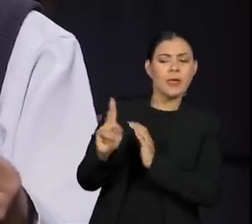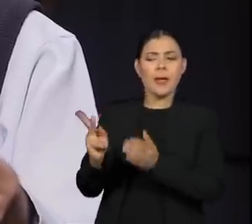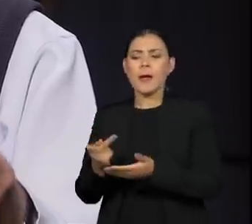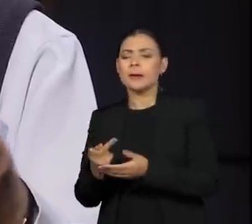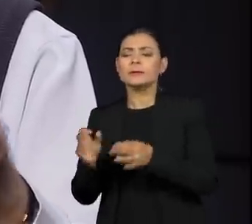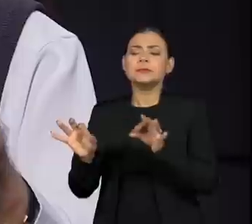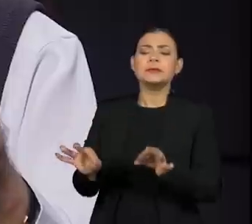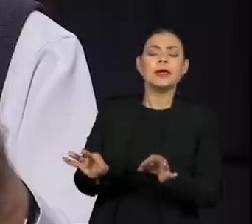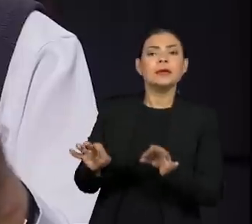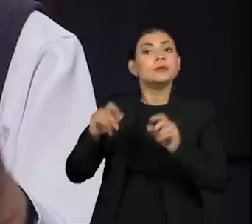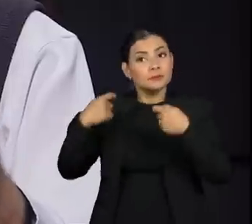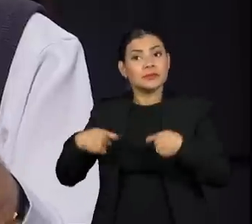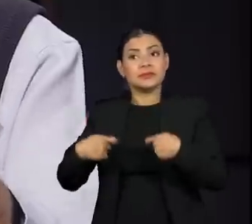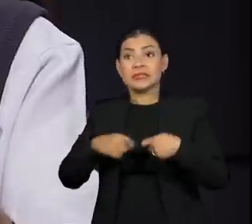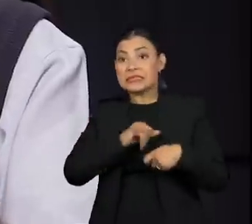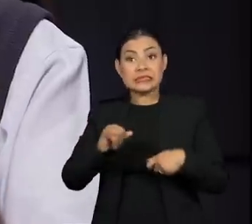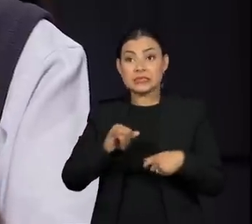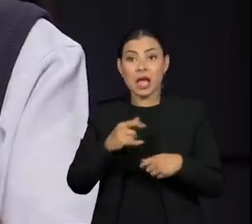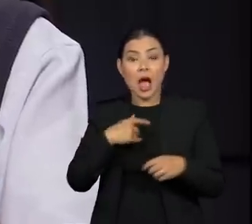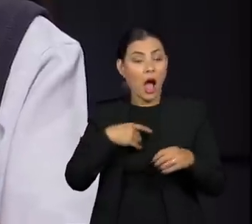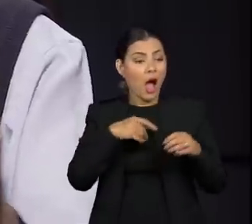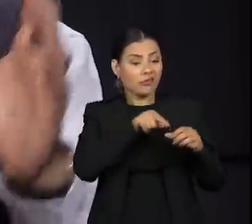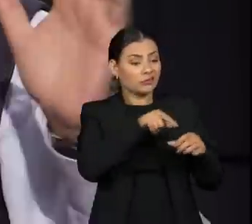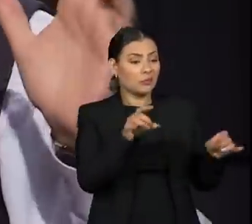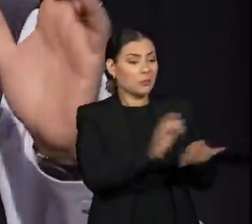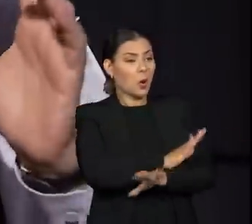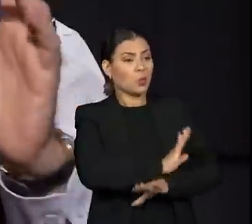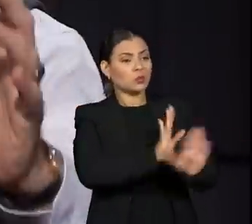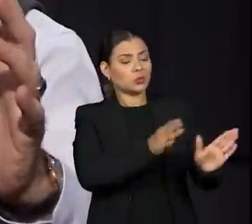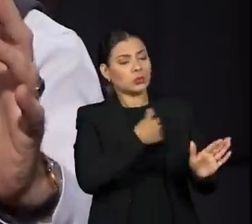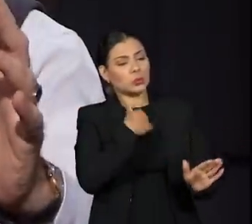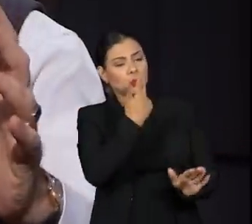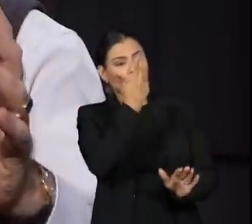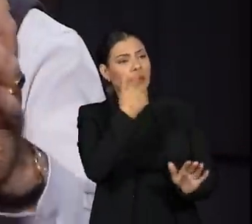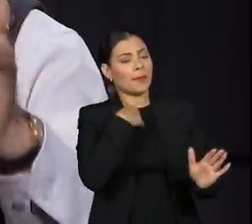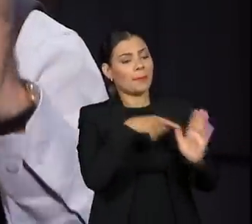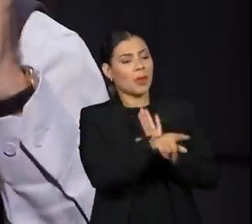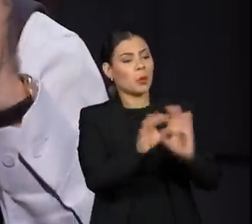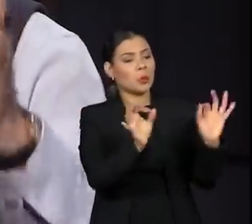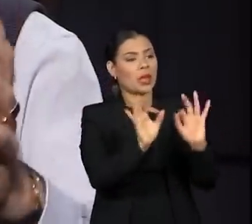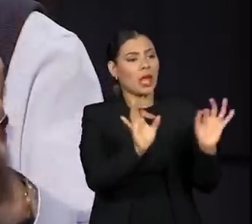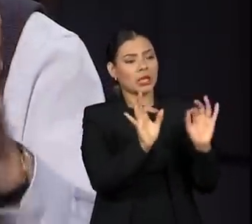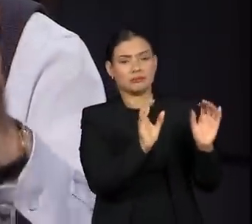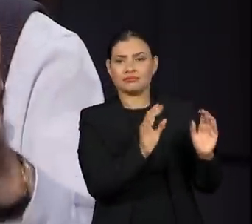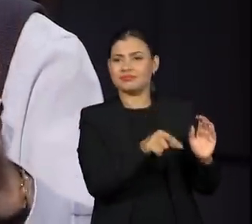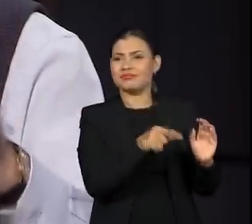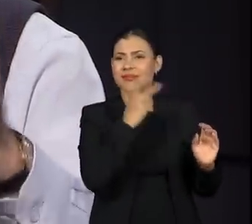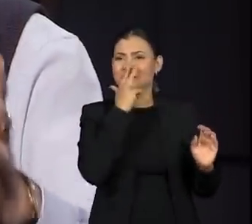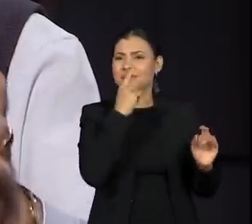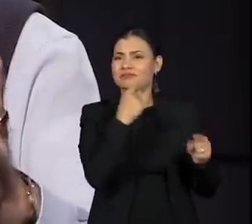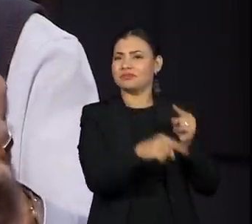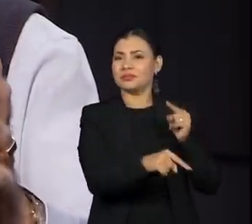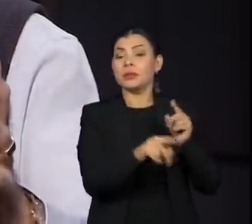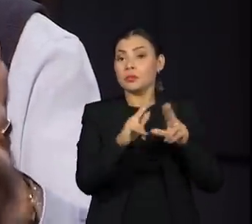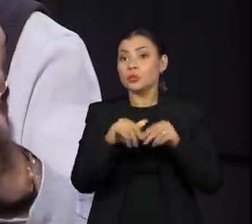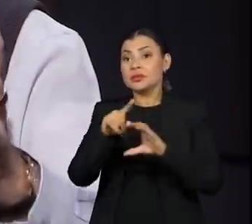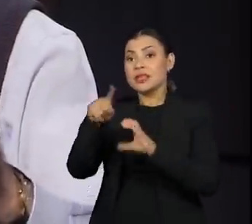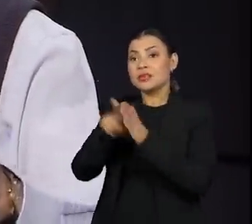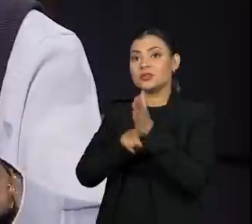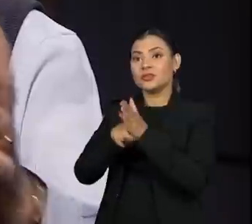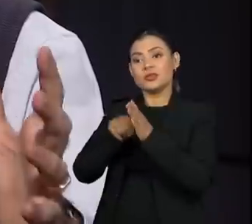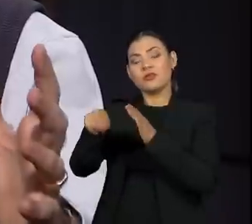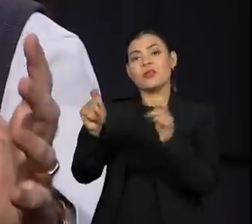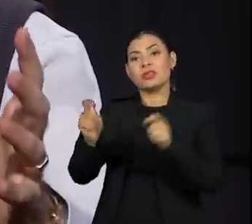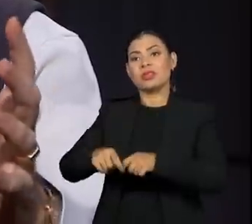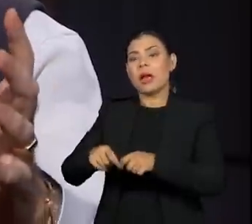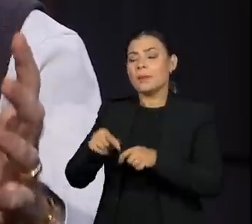estava certo e tal mas se você não pode Contrariar algo você não tá tratando de ciências Então eu acho que mantenha o espírito científico aberto é isso você